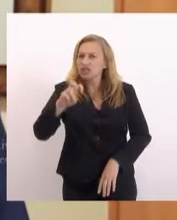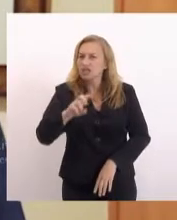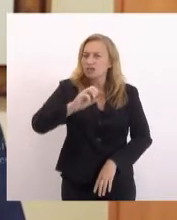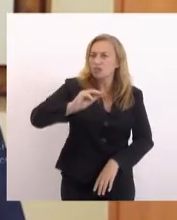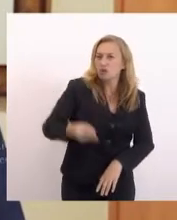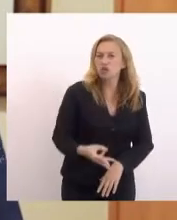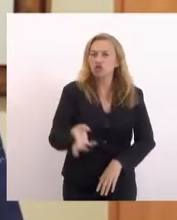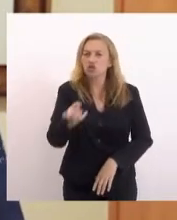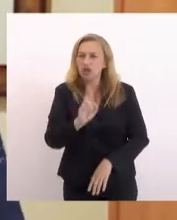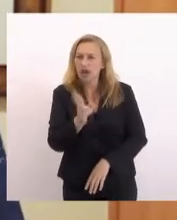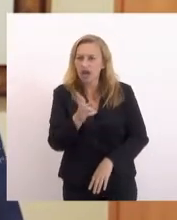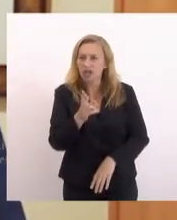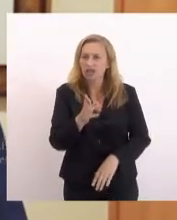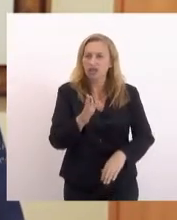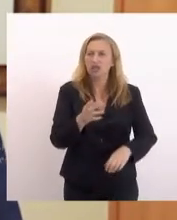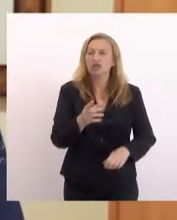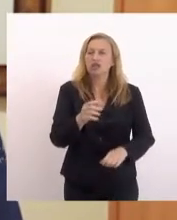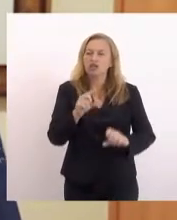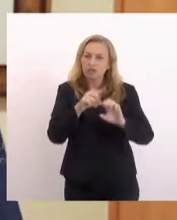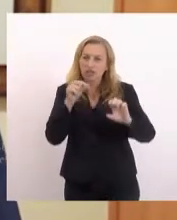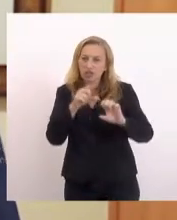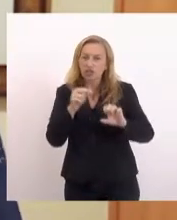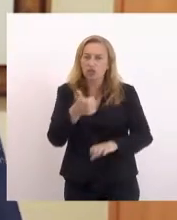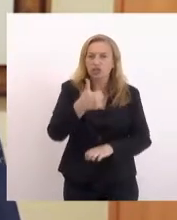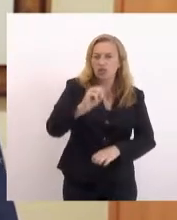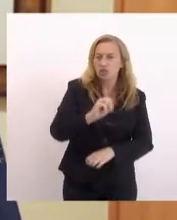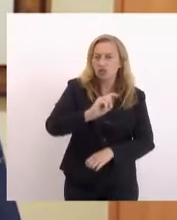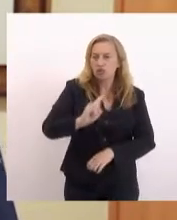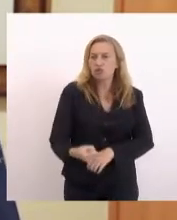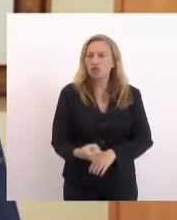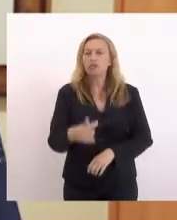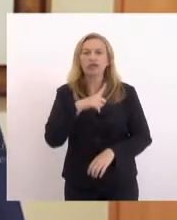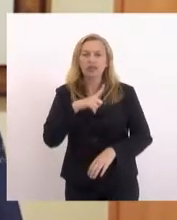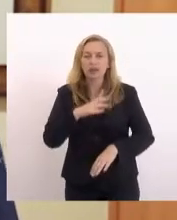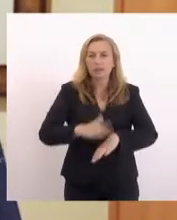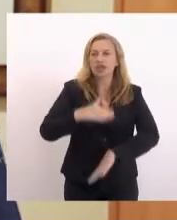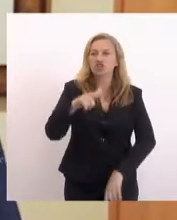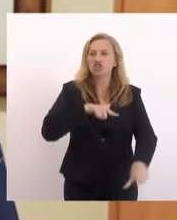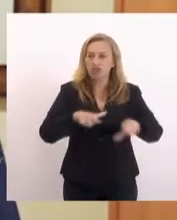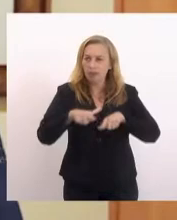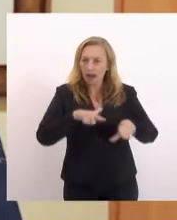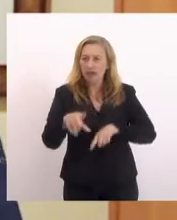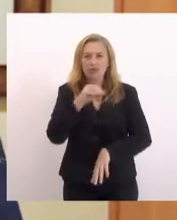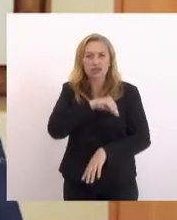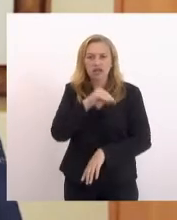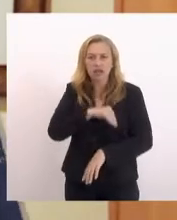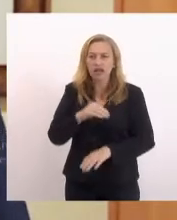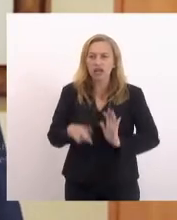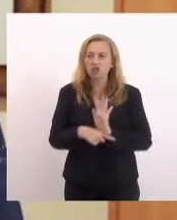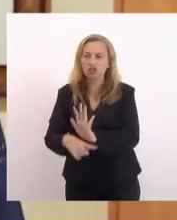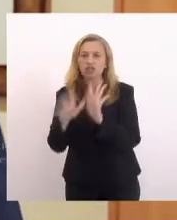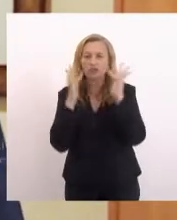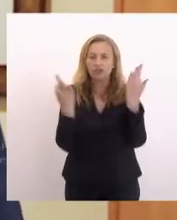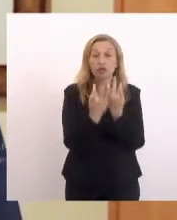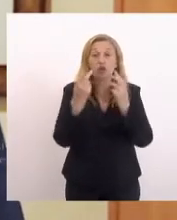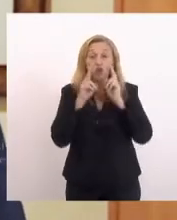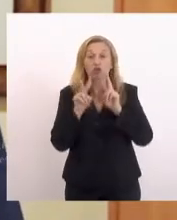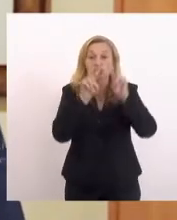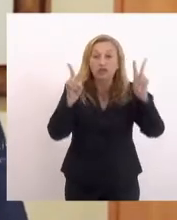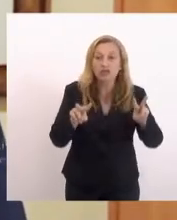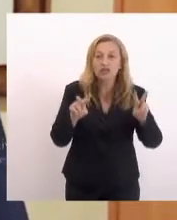de 18 mil empreendedores, para que continuassem a gerar emprego e renda, dando sustento às famílias. Nosso olhar